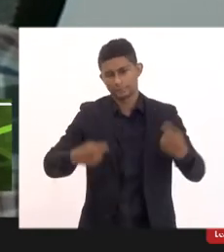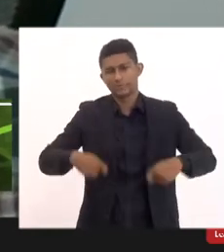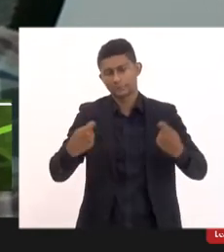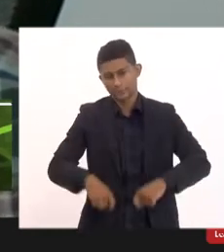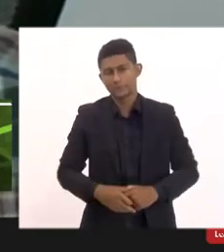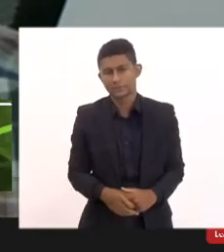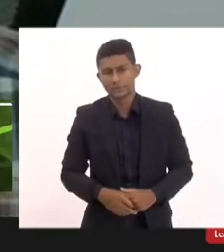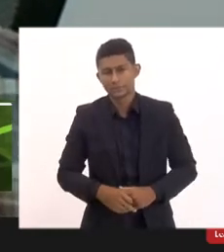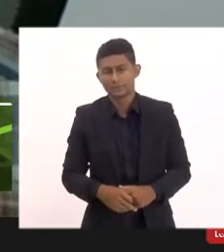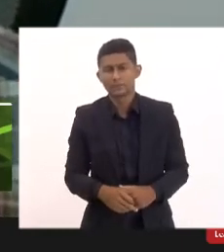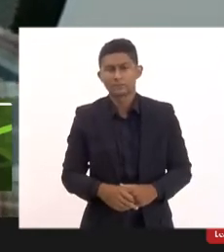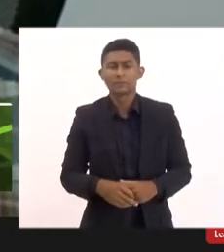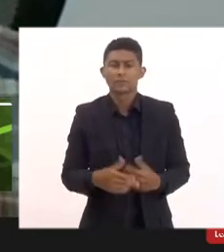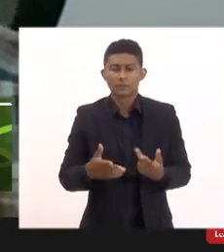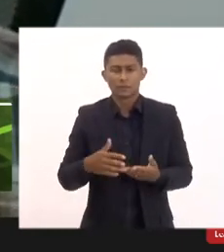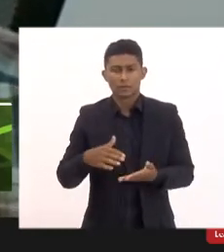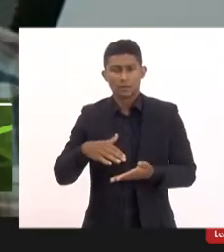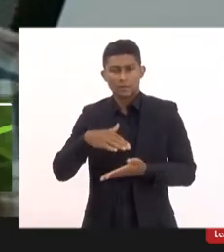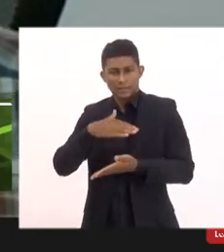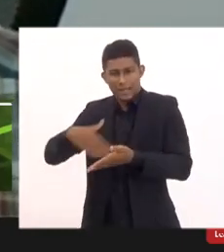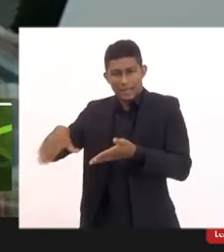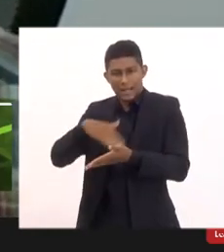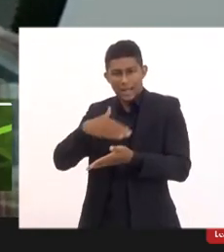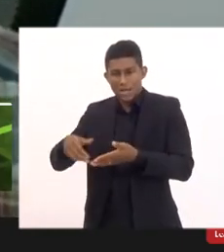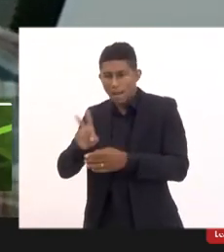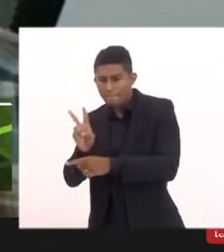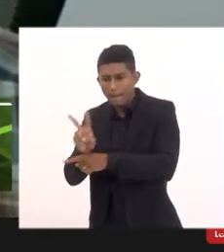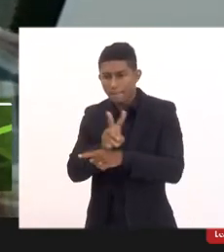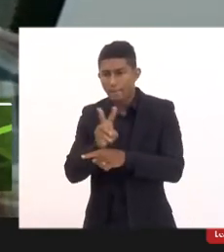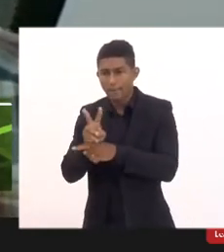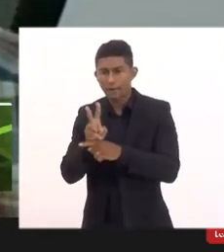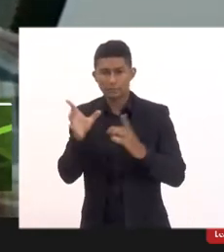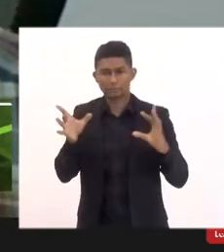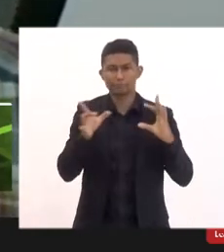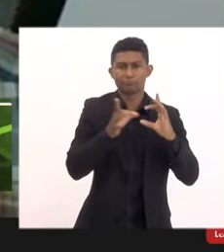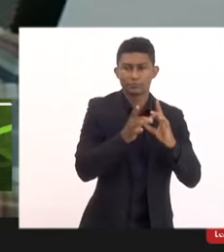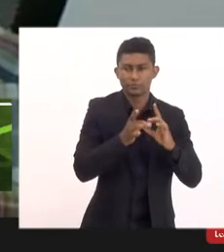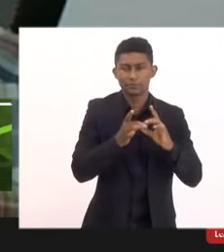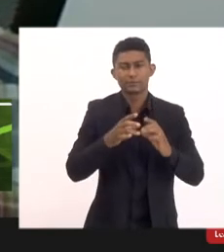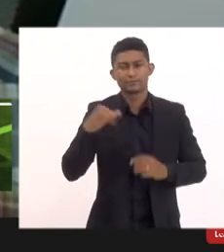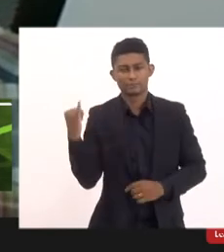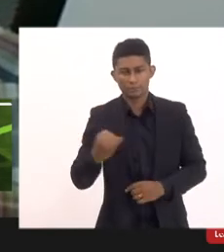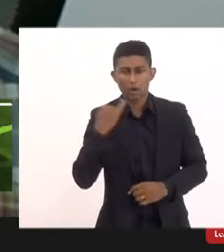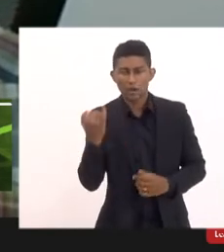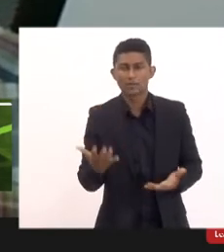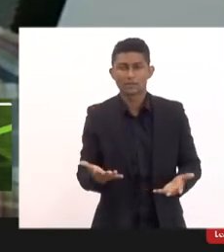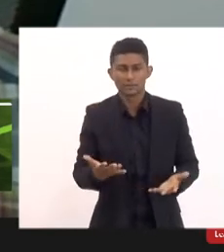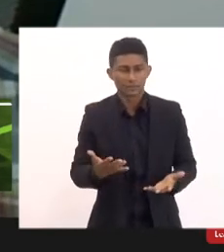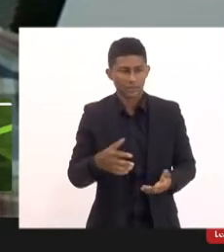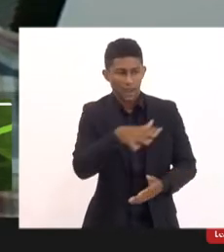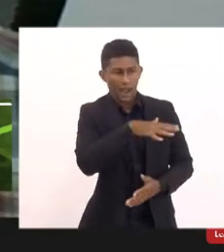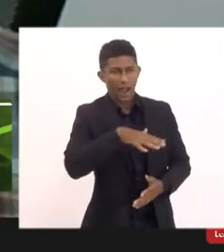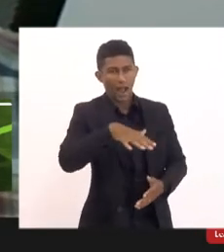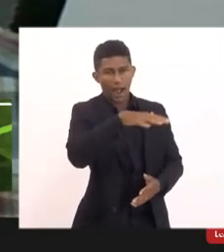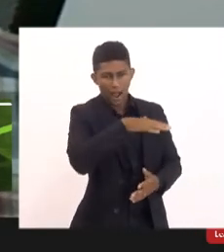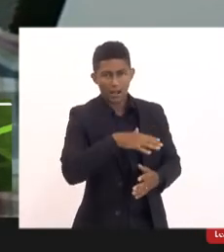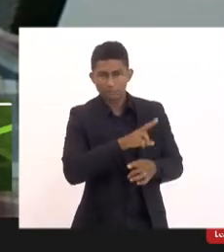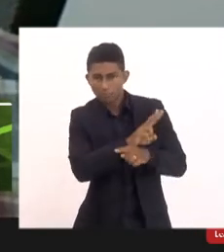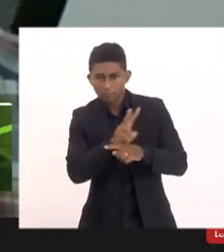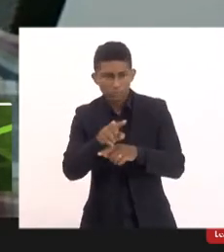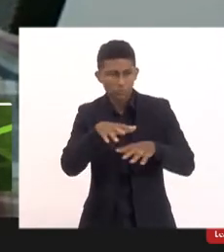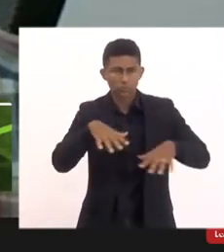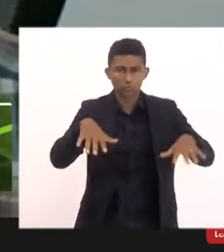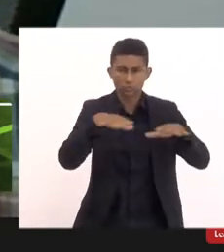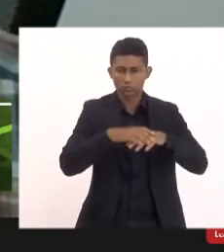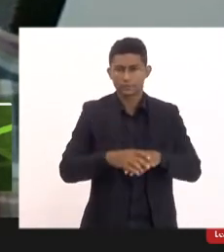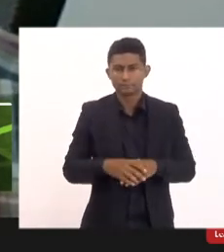isso ocorrer junto com a Secretaria de Vigilância, né? O próprio programa de saúde escolar pode um pouco trabalhar isso. O maior